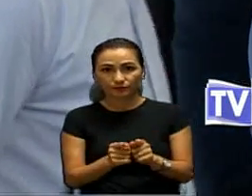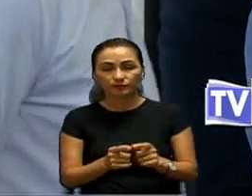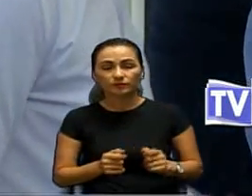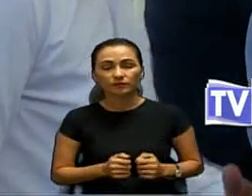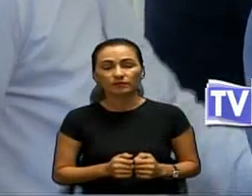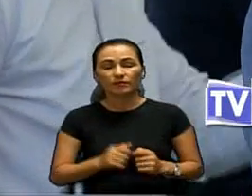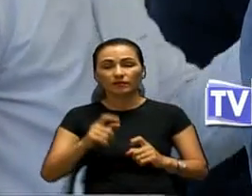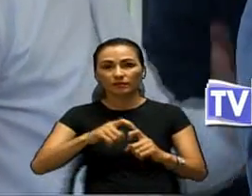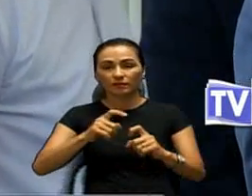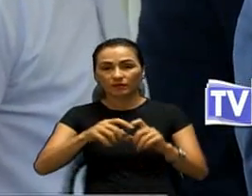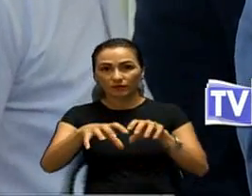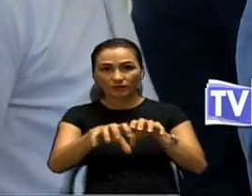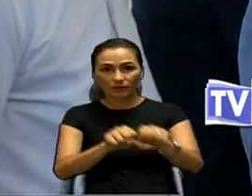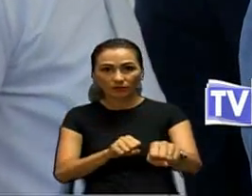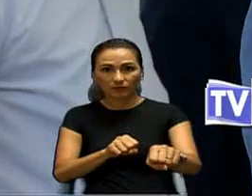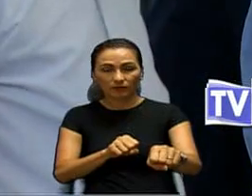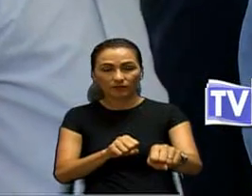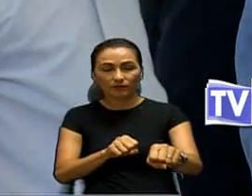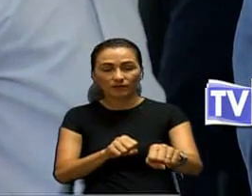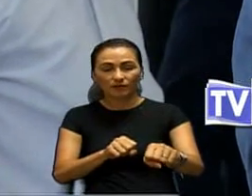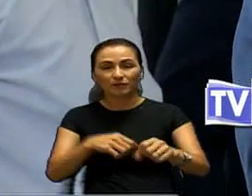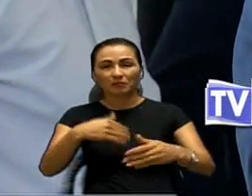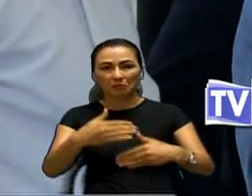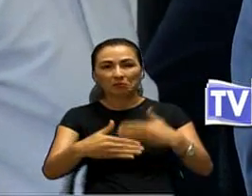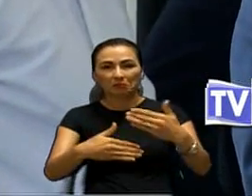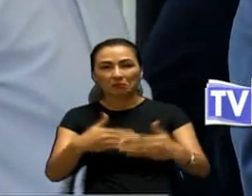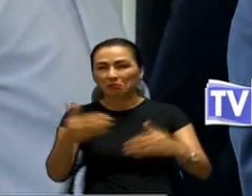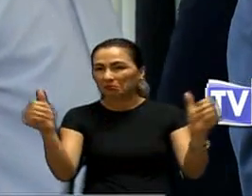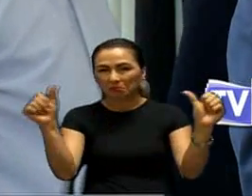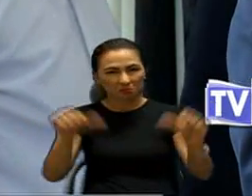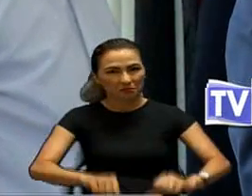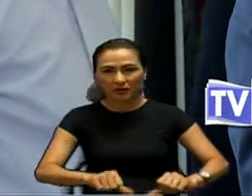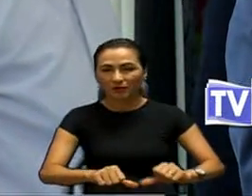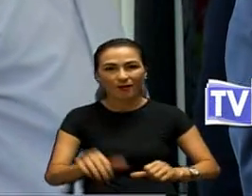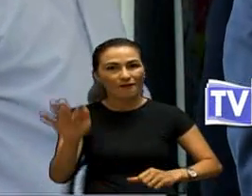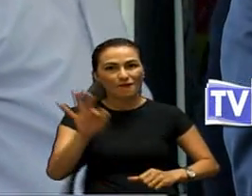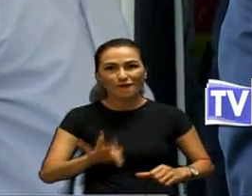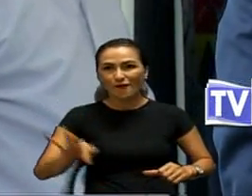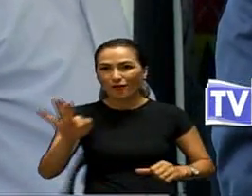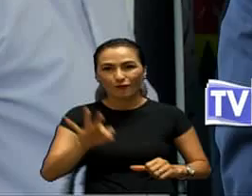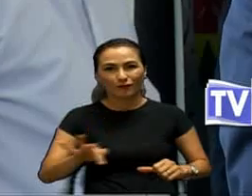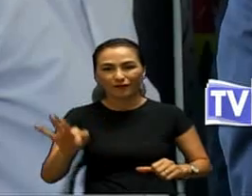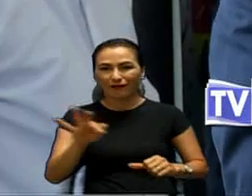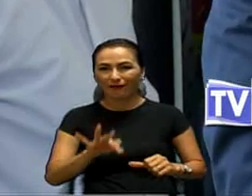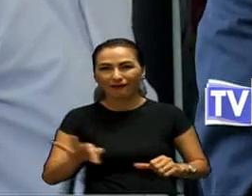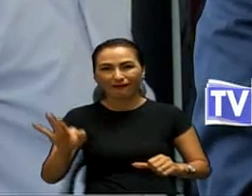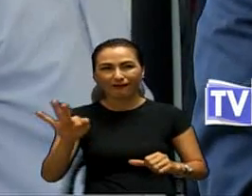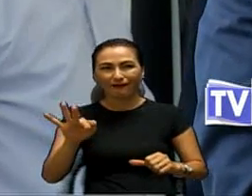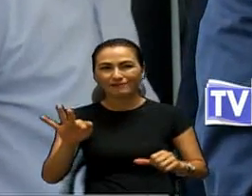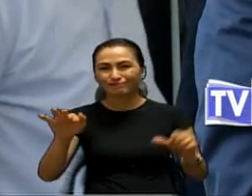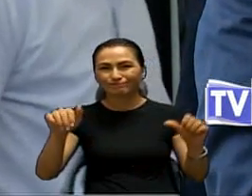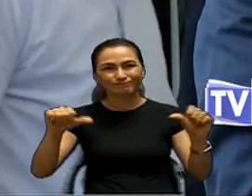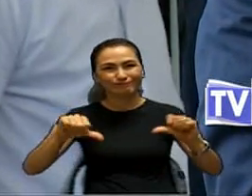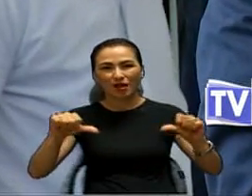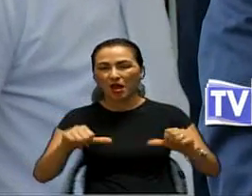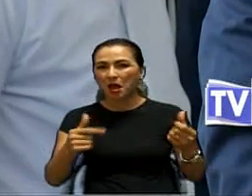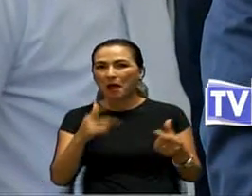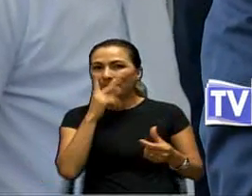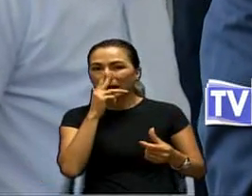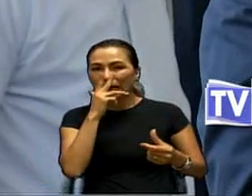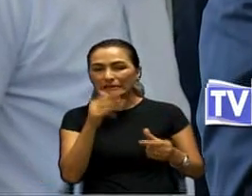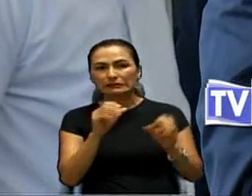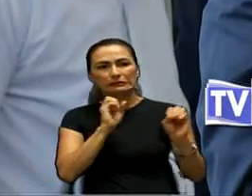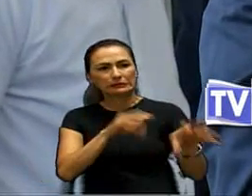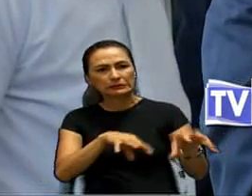médica, infelizmente, dia a dia, está cada vez pior. As universidades estão formando médicos, pelo que nós observamos no dia a